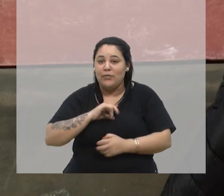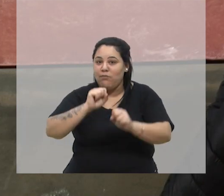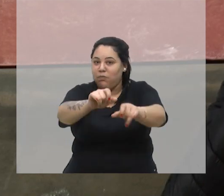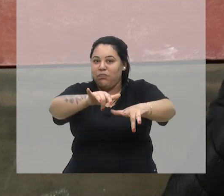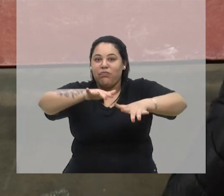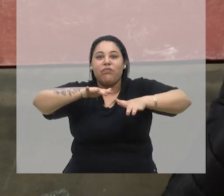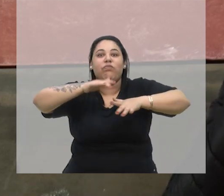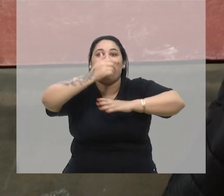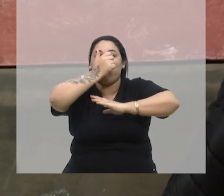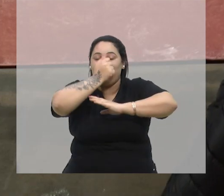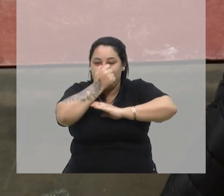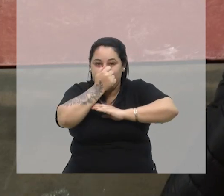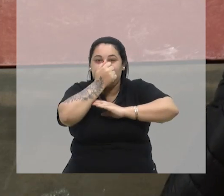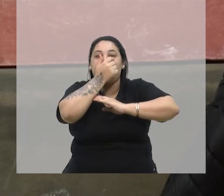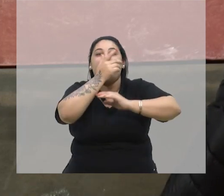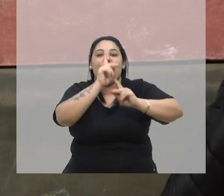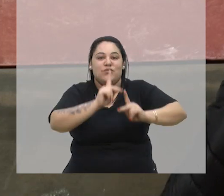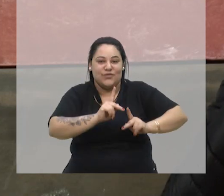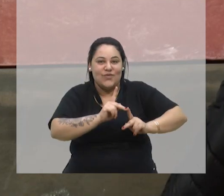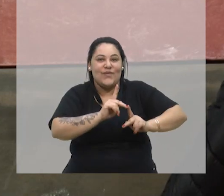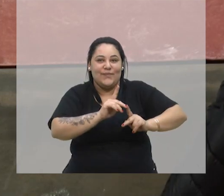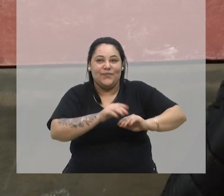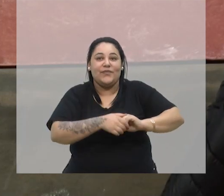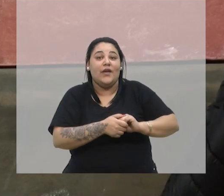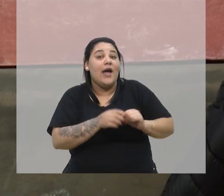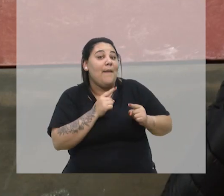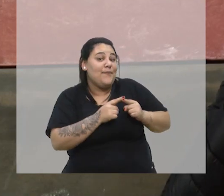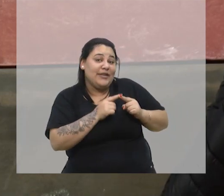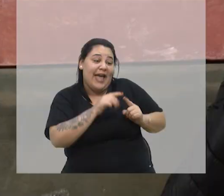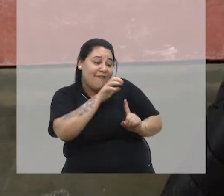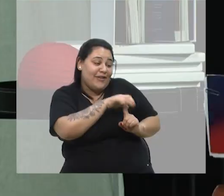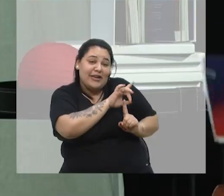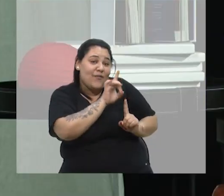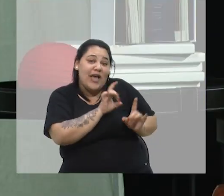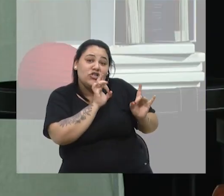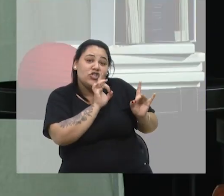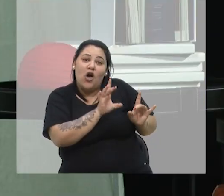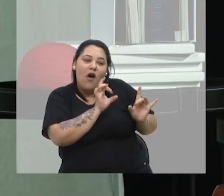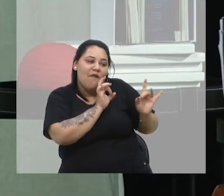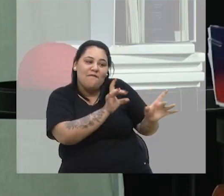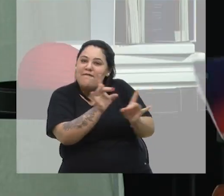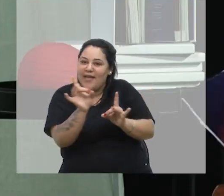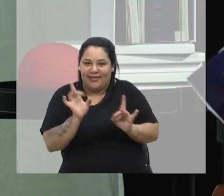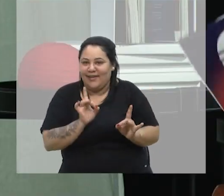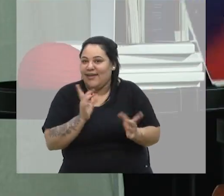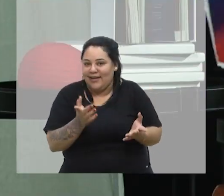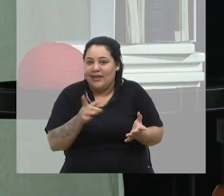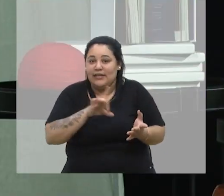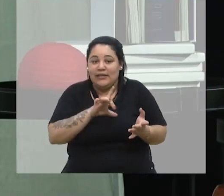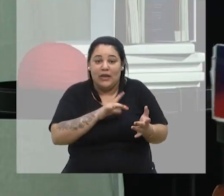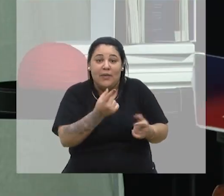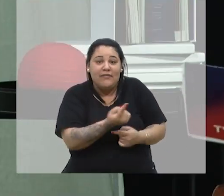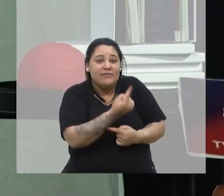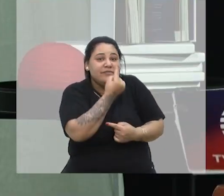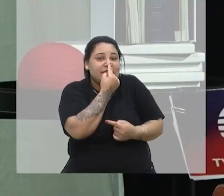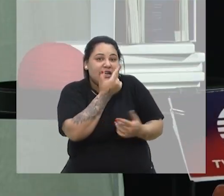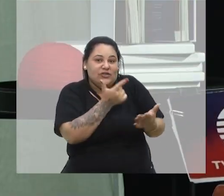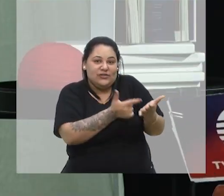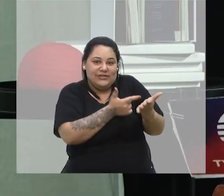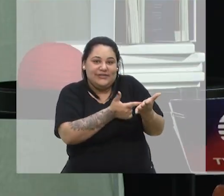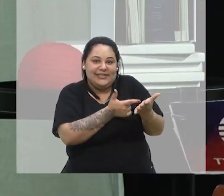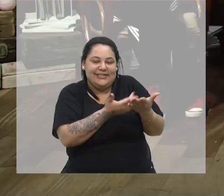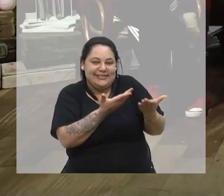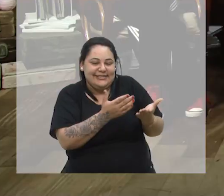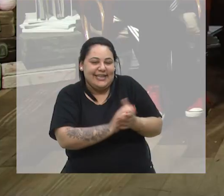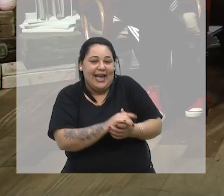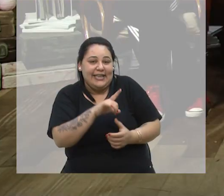bacana, porque tá dando um público muito legal, assim. Então é bem... bacana. É legal, porque a Feira do Livro não é só venda de livros, tem toda essa aproximação, esse incentivo